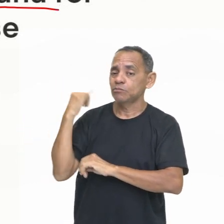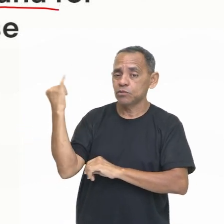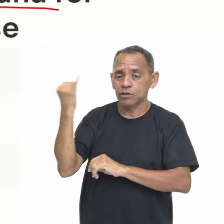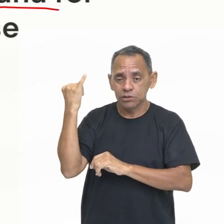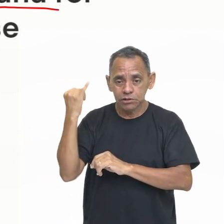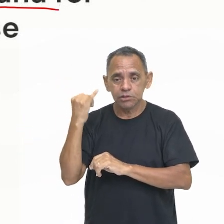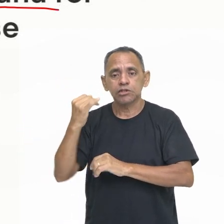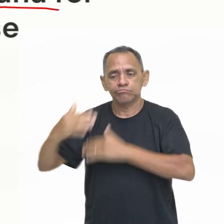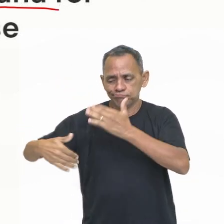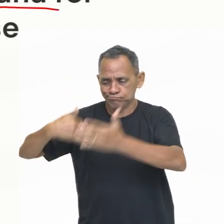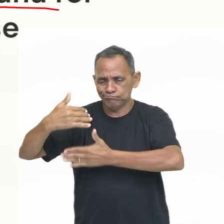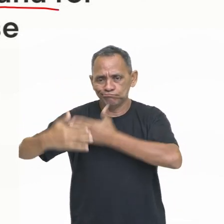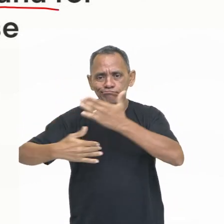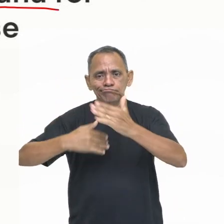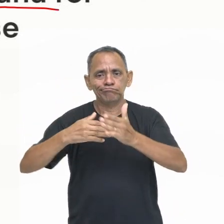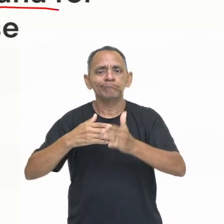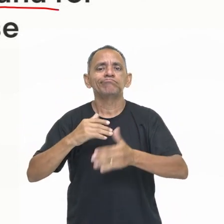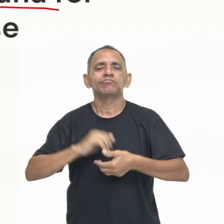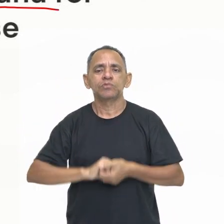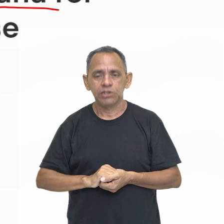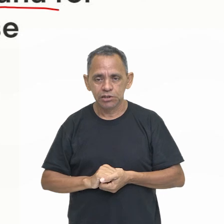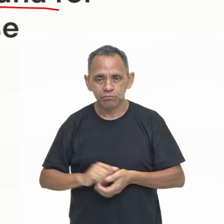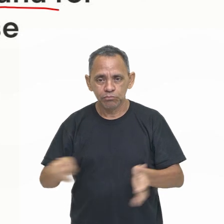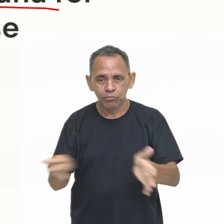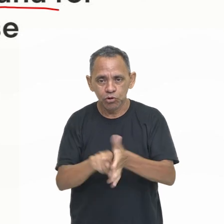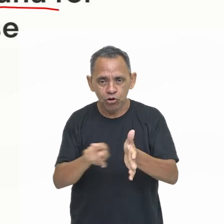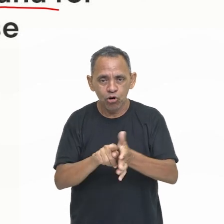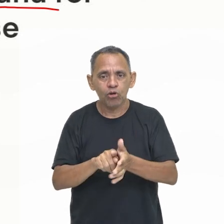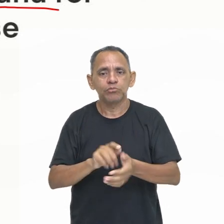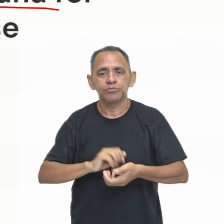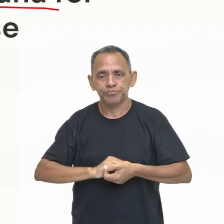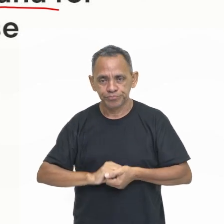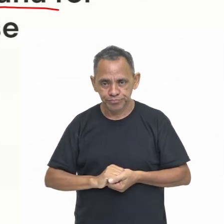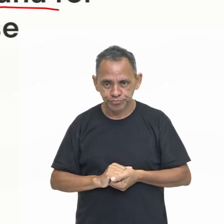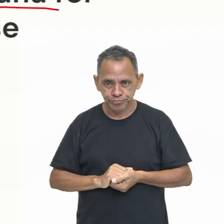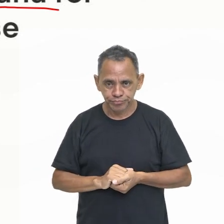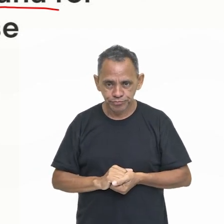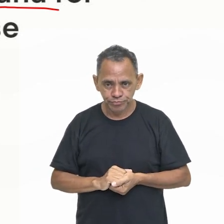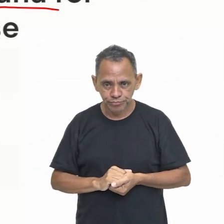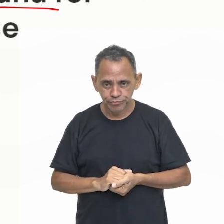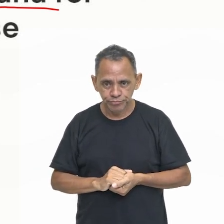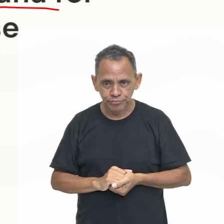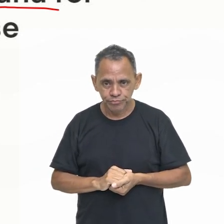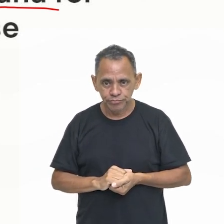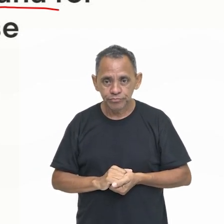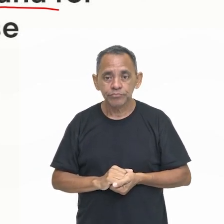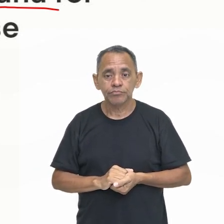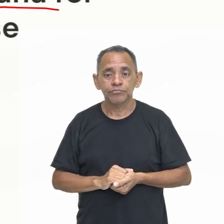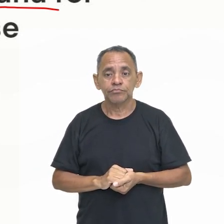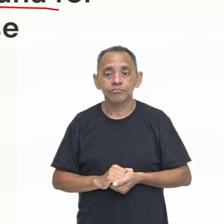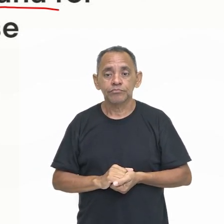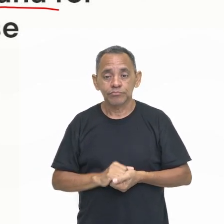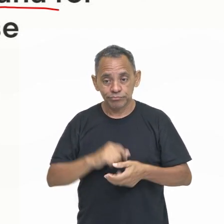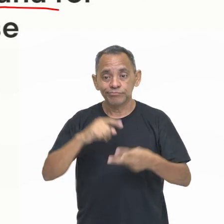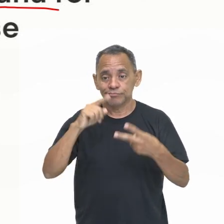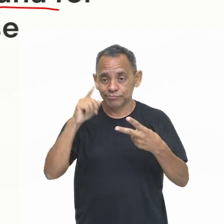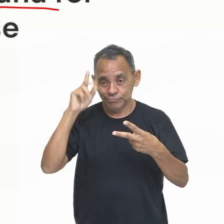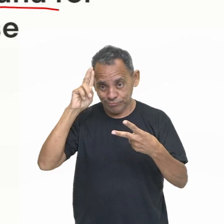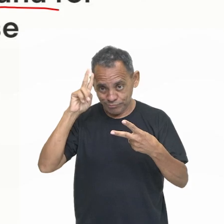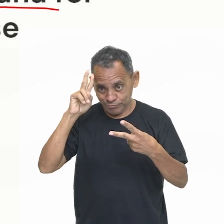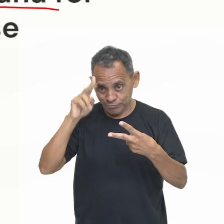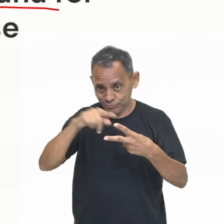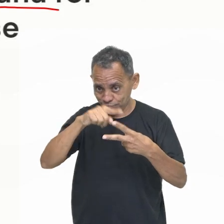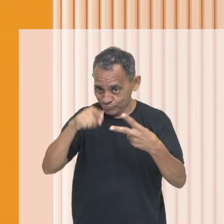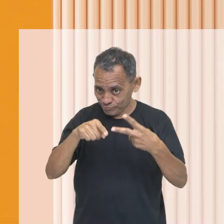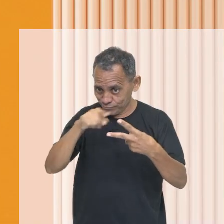ciclo. Olha só que ponto importante, né? Então, já estamos falando de um segundo ciclo